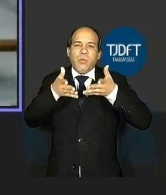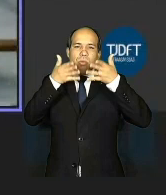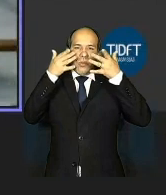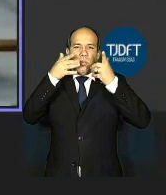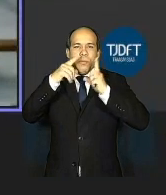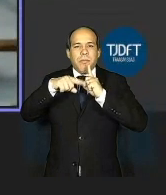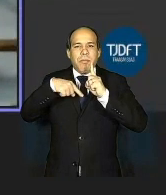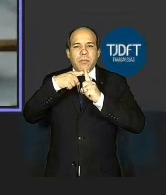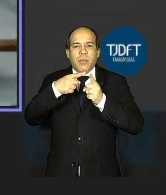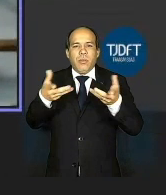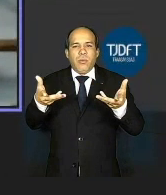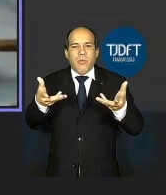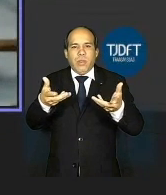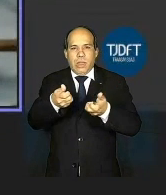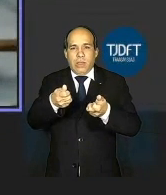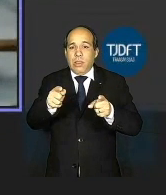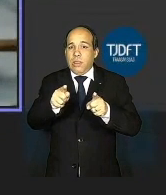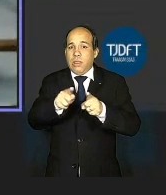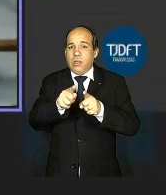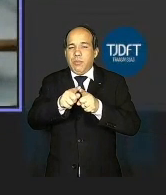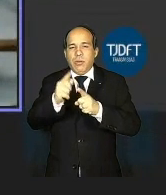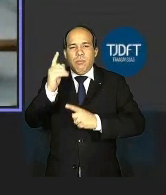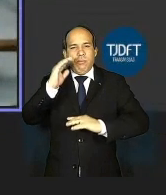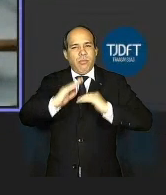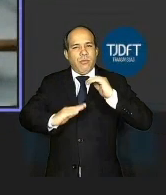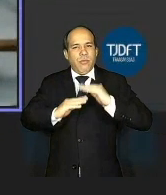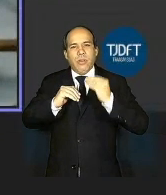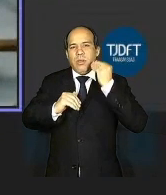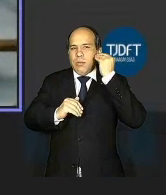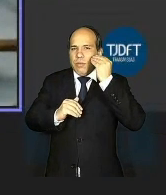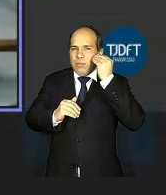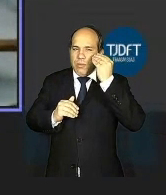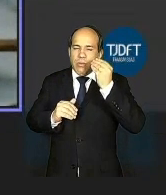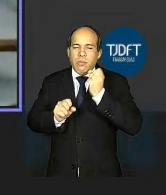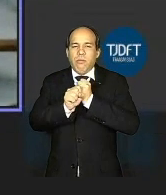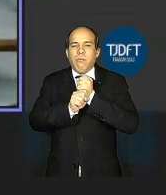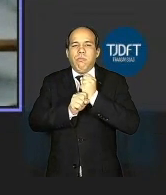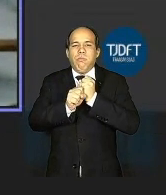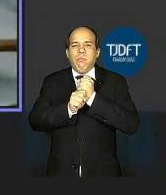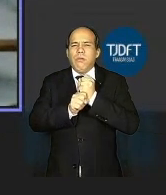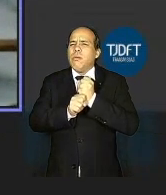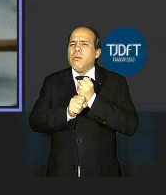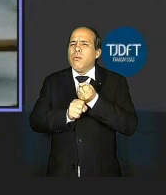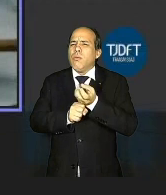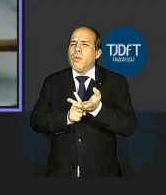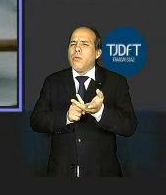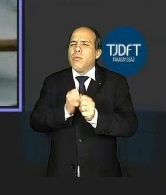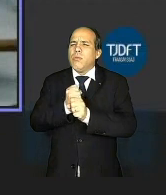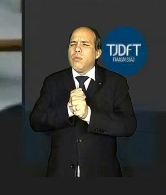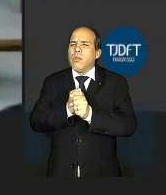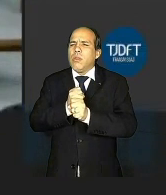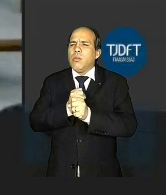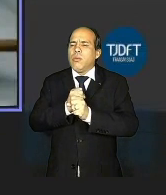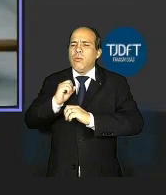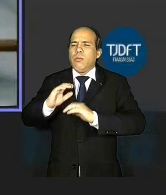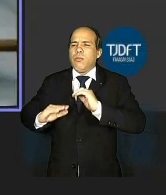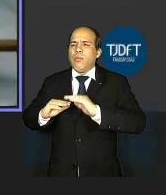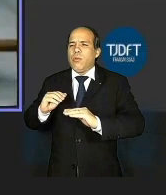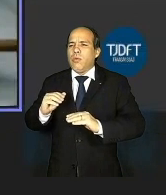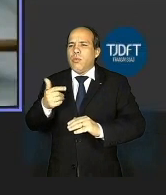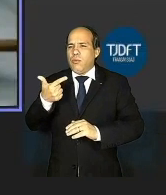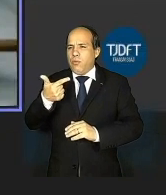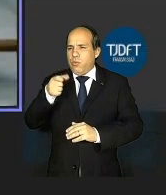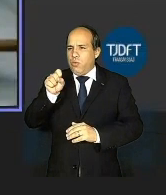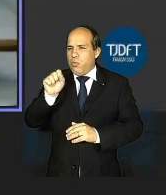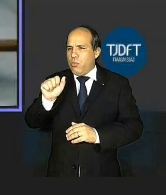com celeridade, qualidade, está talhado e preparado há muitos anos. Quantos anos